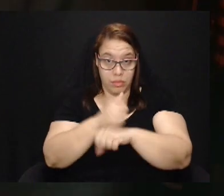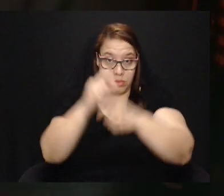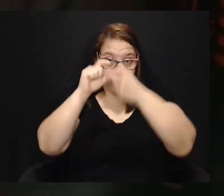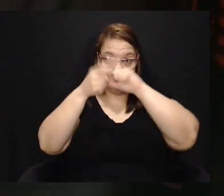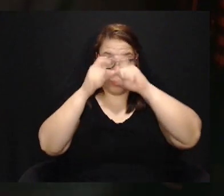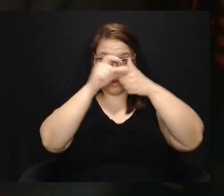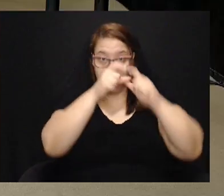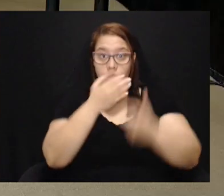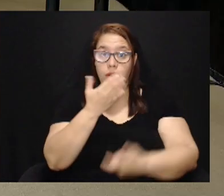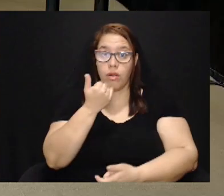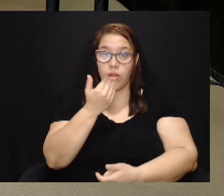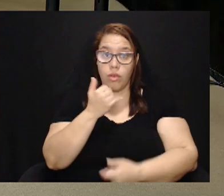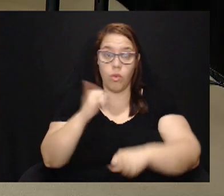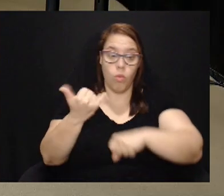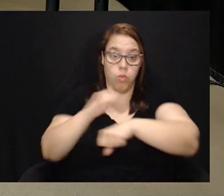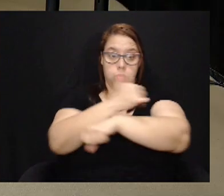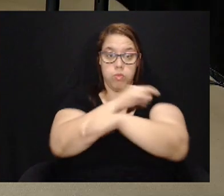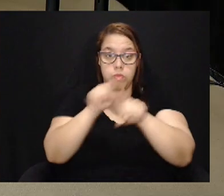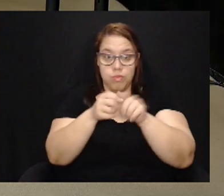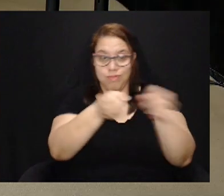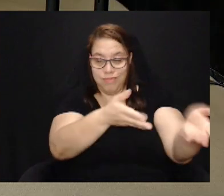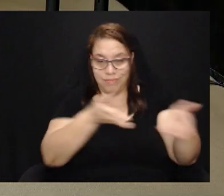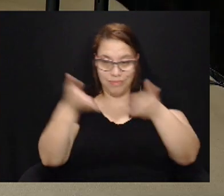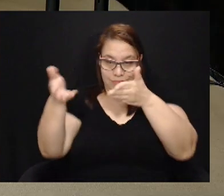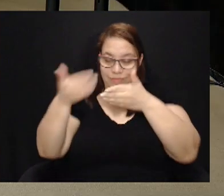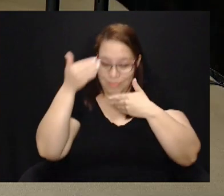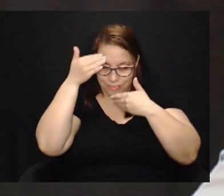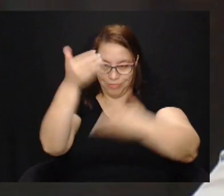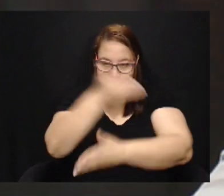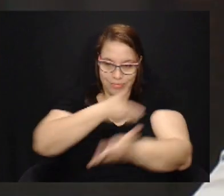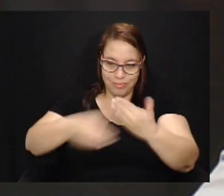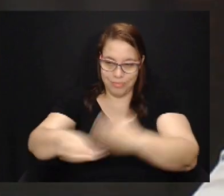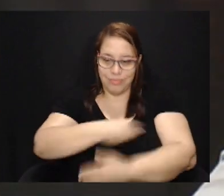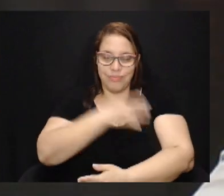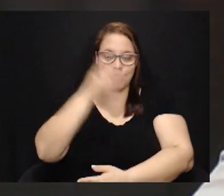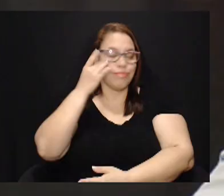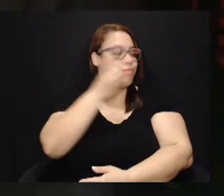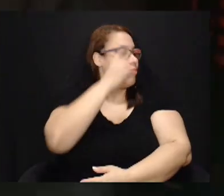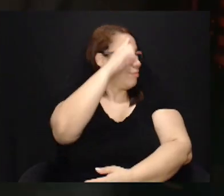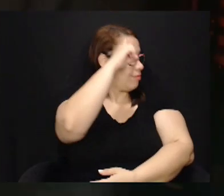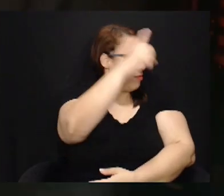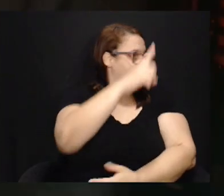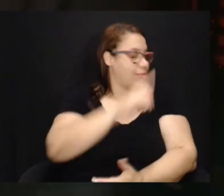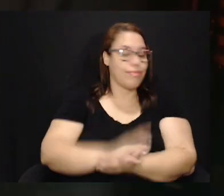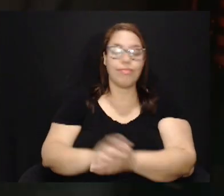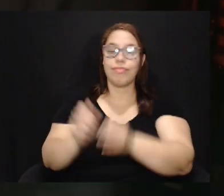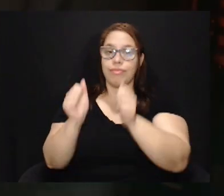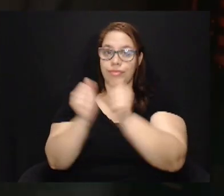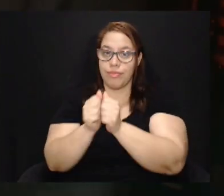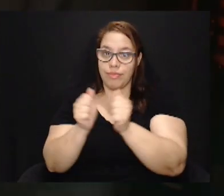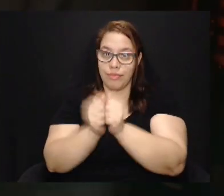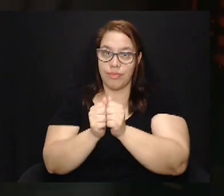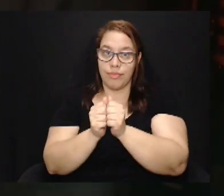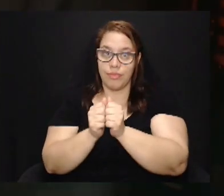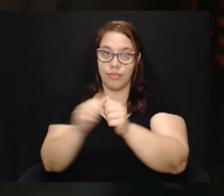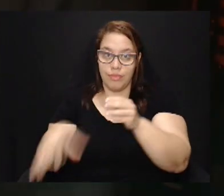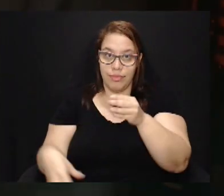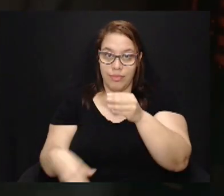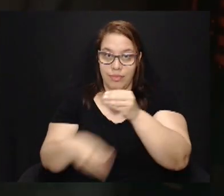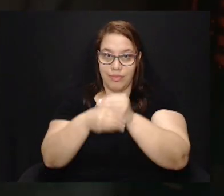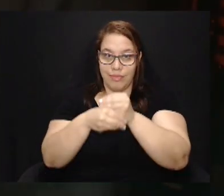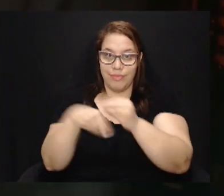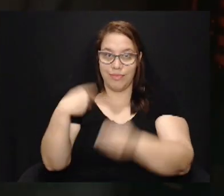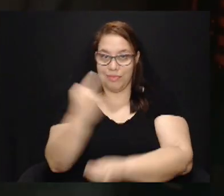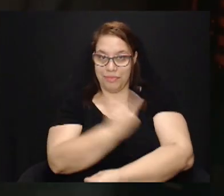alimentares e obesidade também. Seja bem-vinda, obrigada pela sua presença. Bom dia. Com a gente também para completar aí o nosso